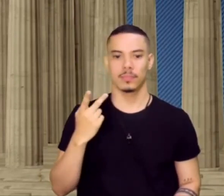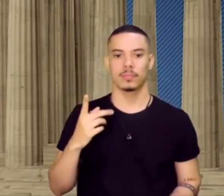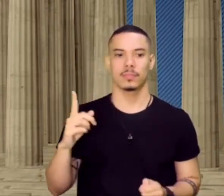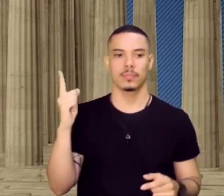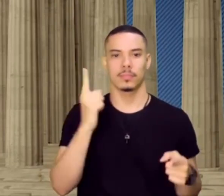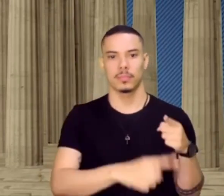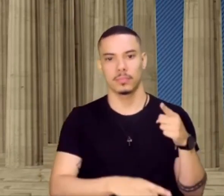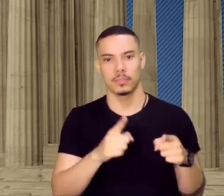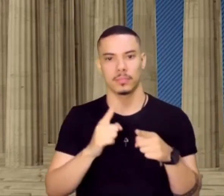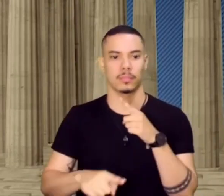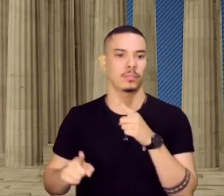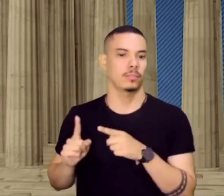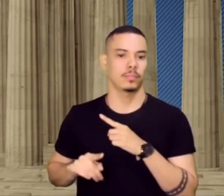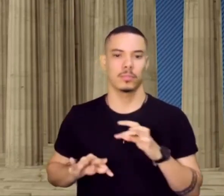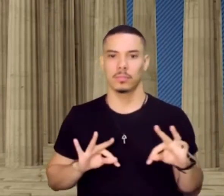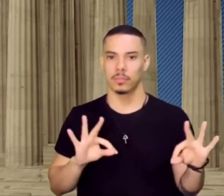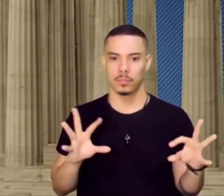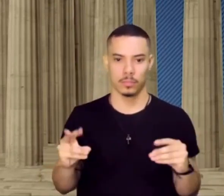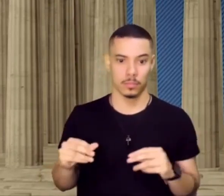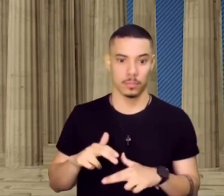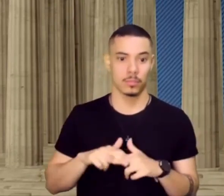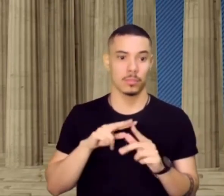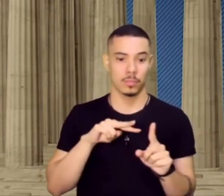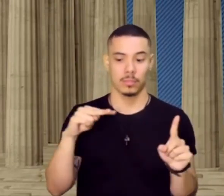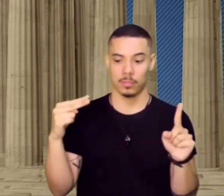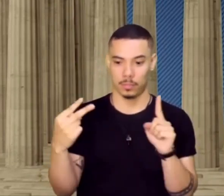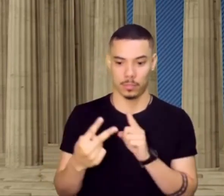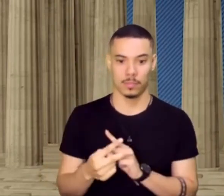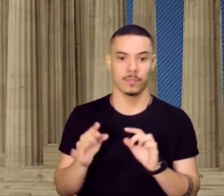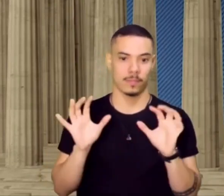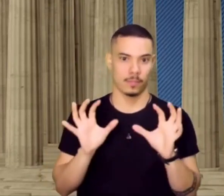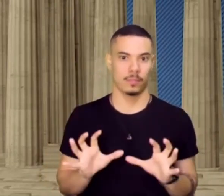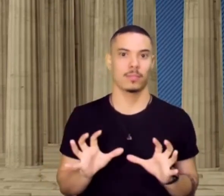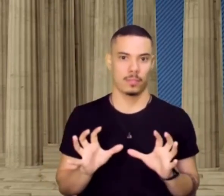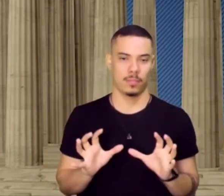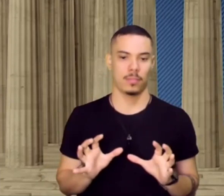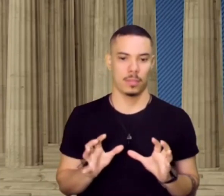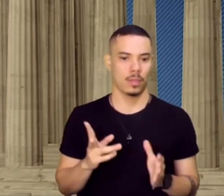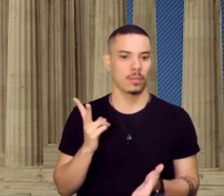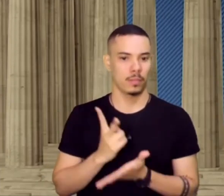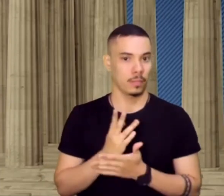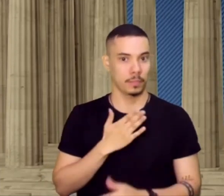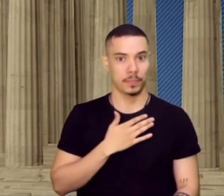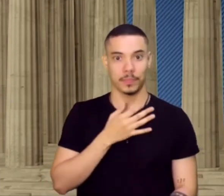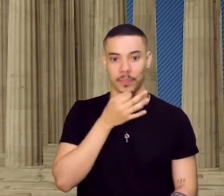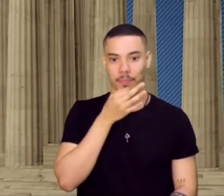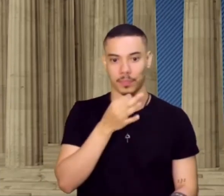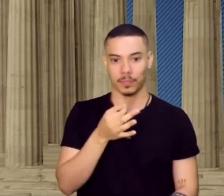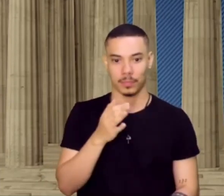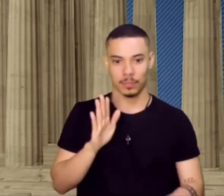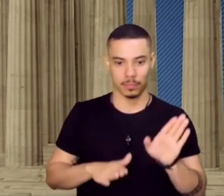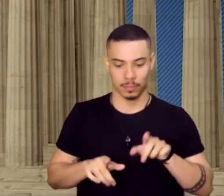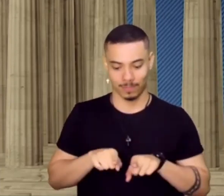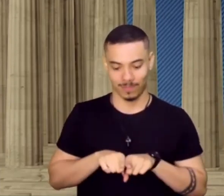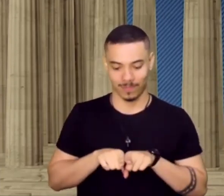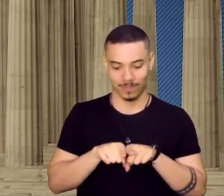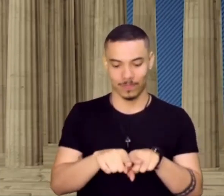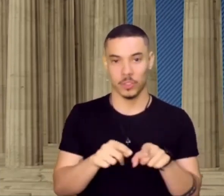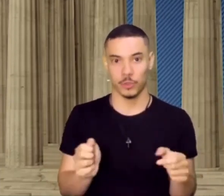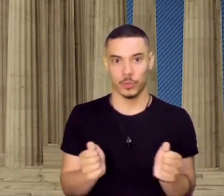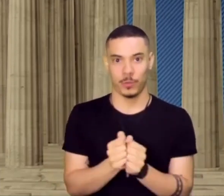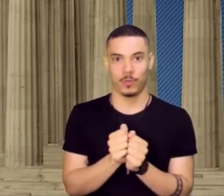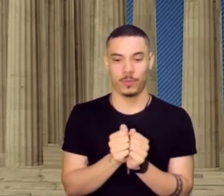democracia que poderia fazer. Então essa perspectiva, o autoritarismo e a democracia sempre estão, na minha opinião, andando sempre um do lado do